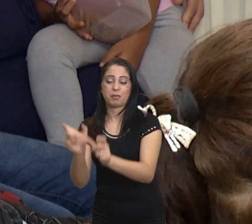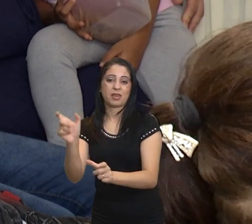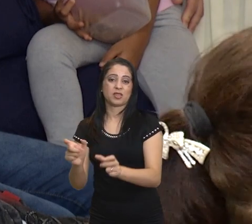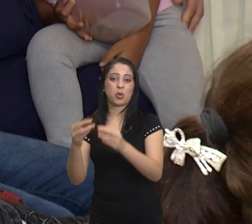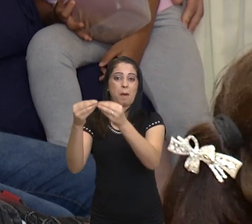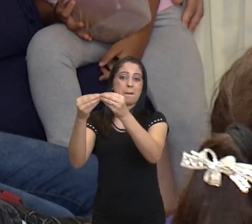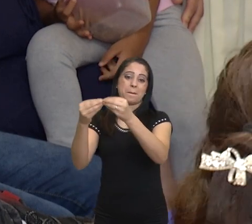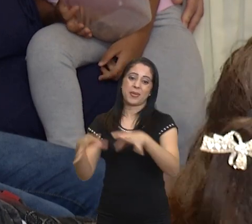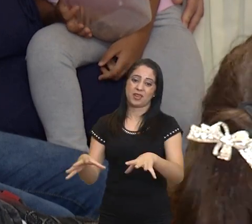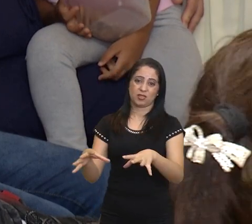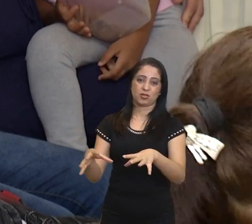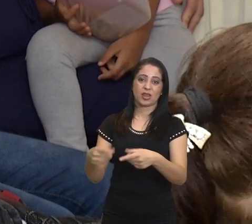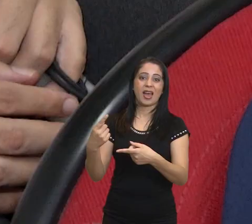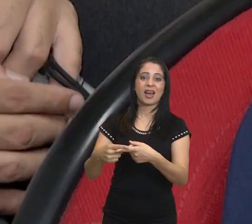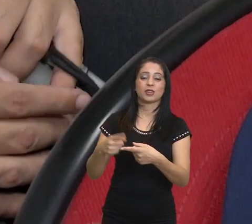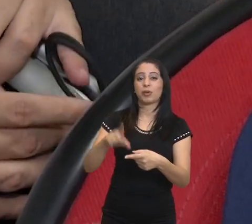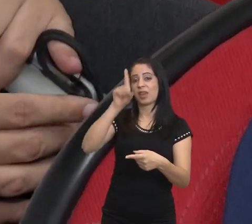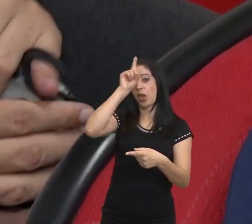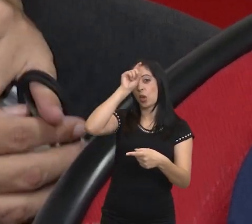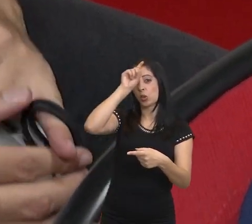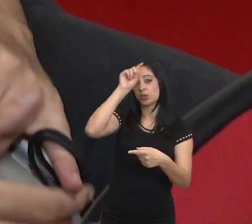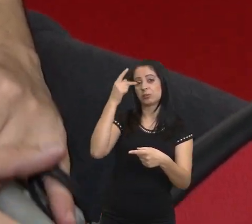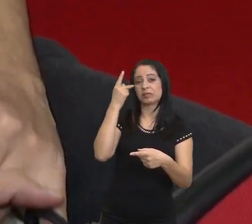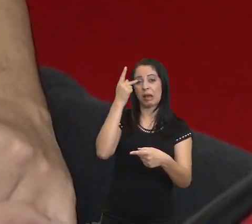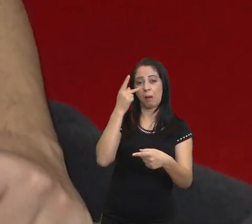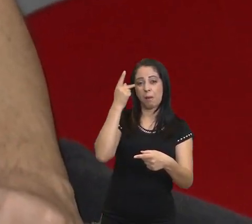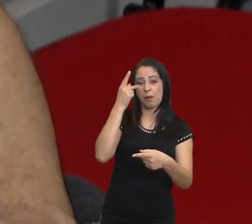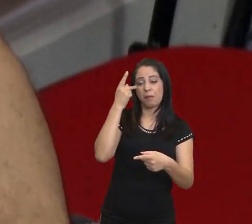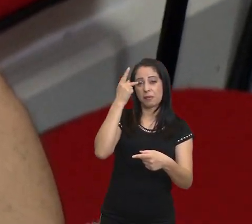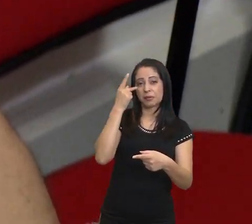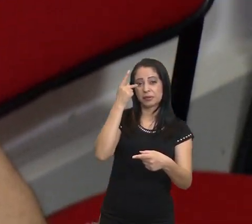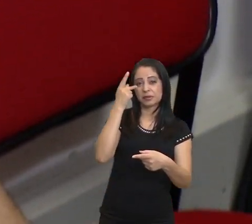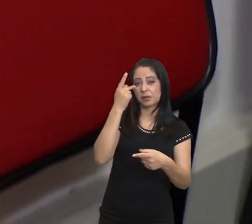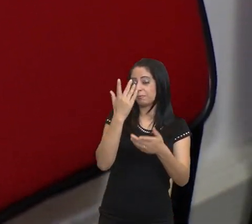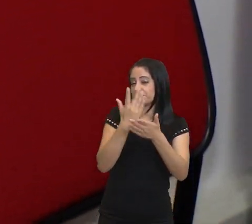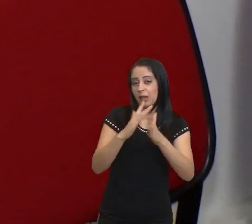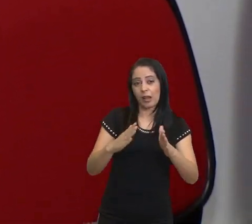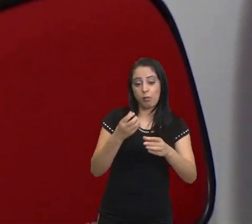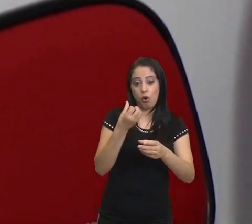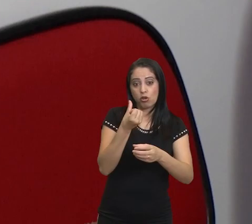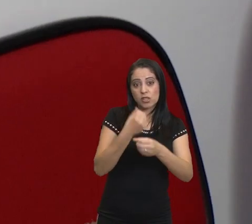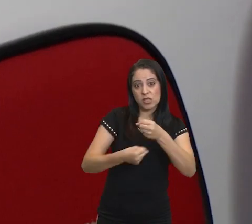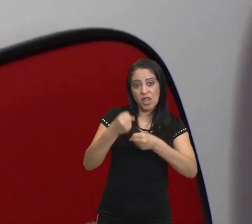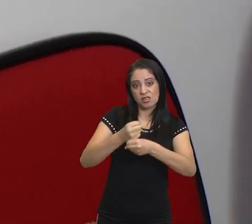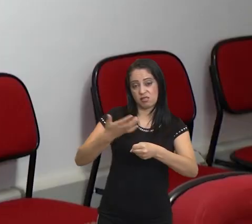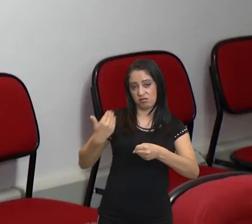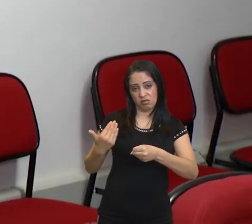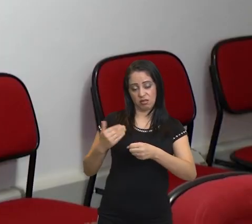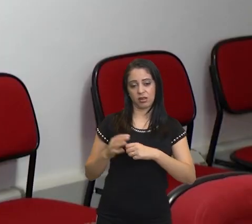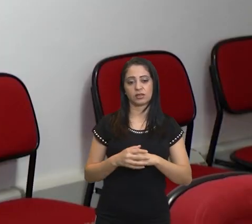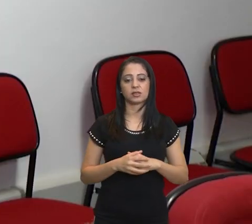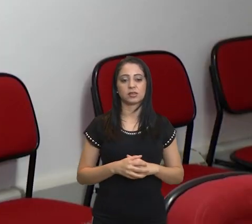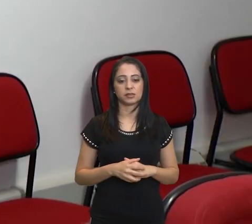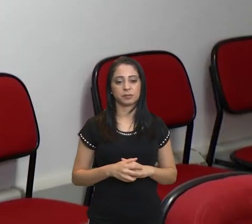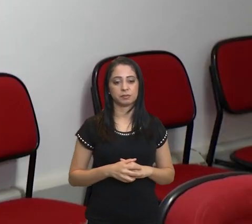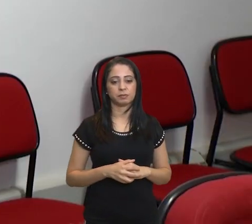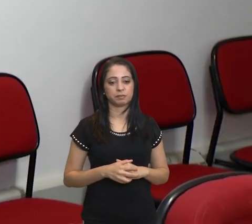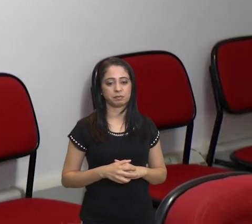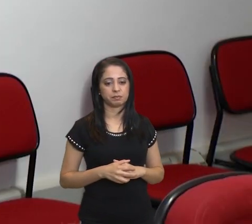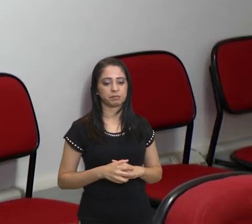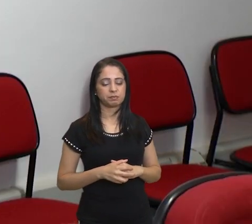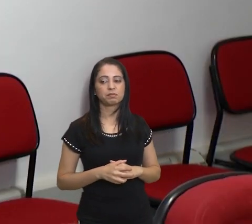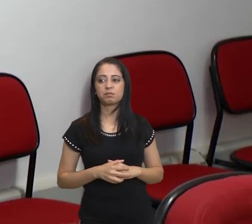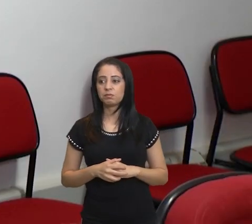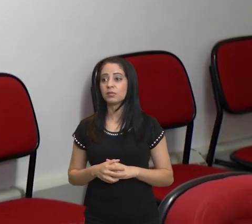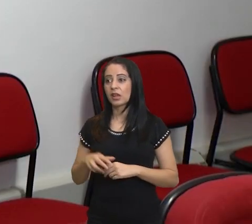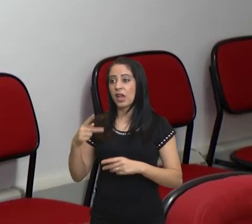atingidas direta e indiretamente com o fim dos atendimentos do Hospital Provisão há 6 anos. Que São José,